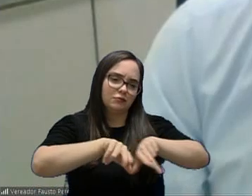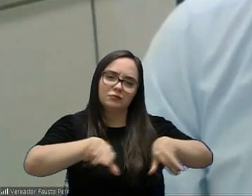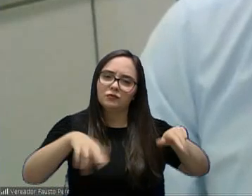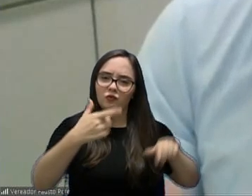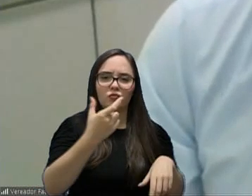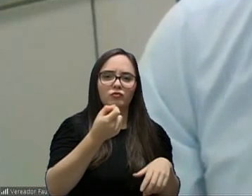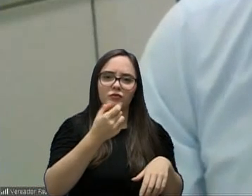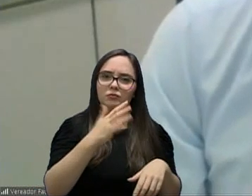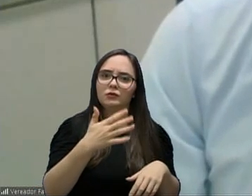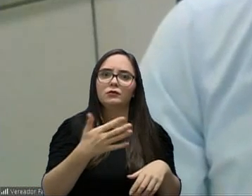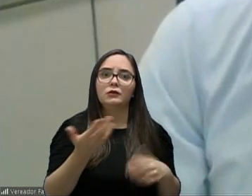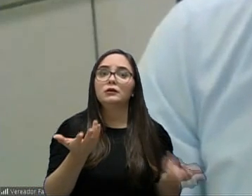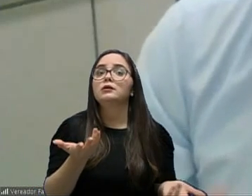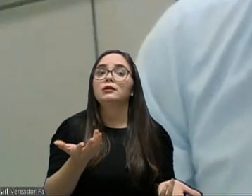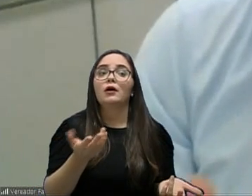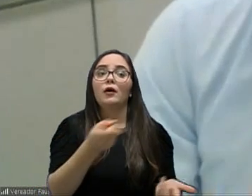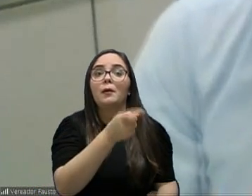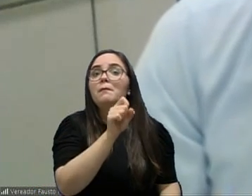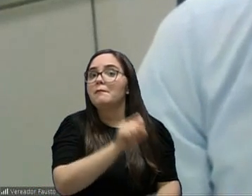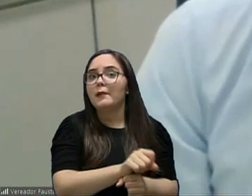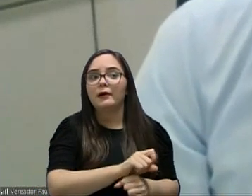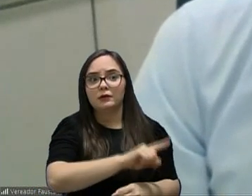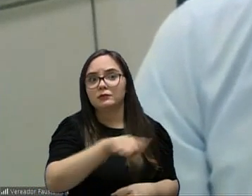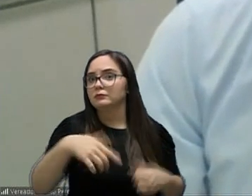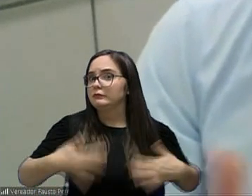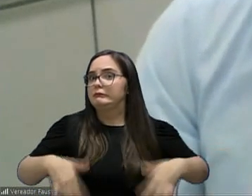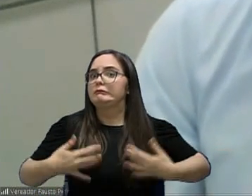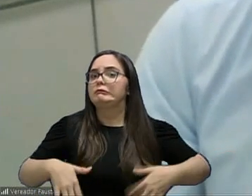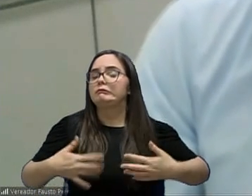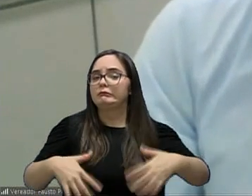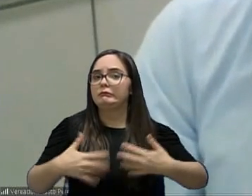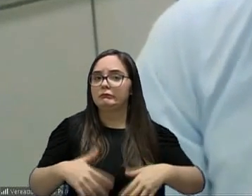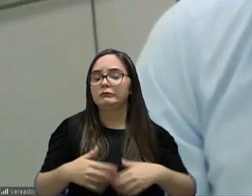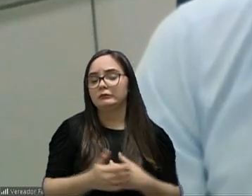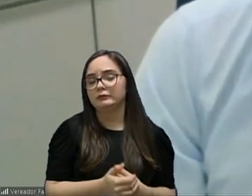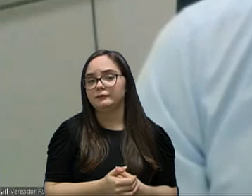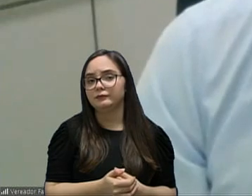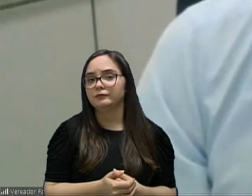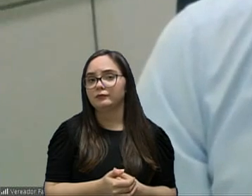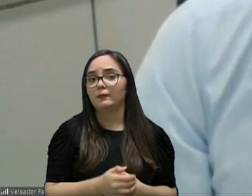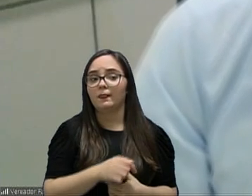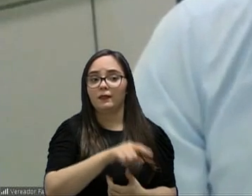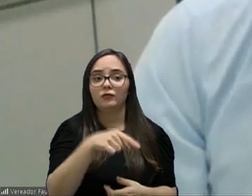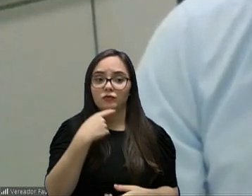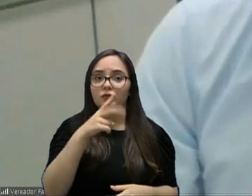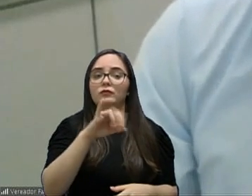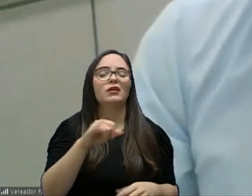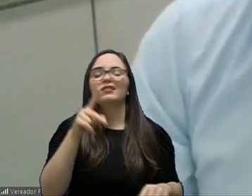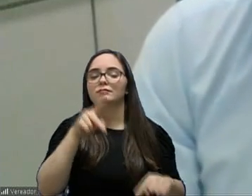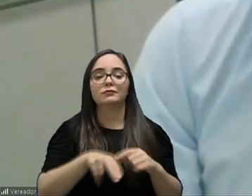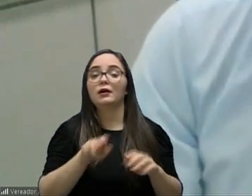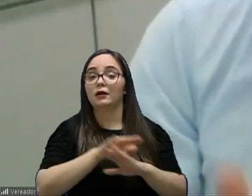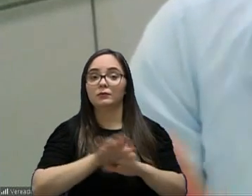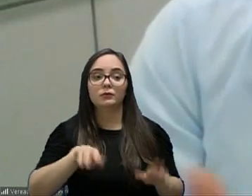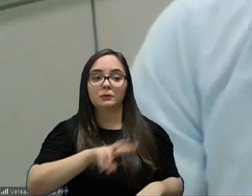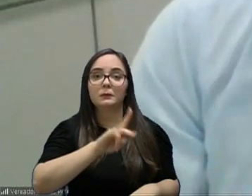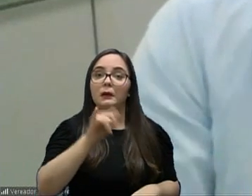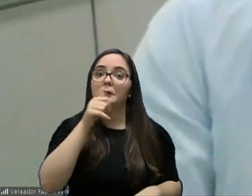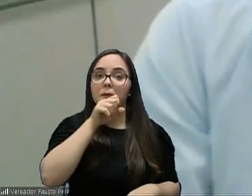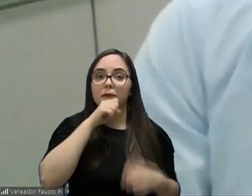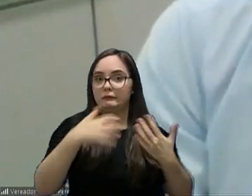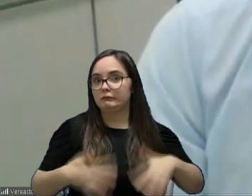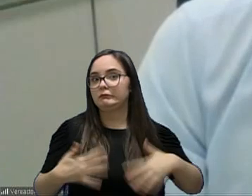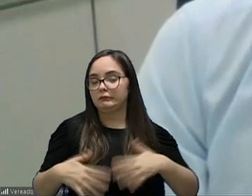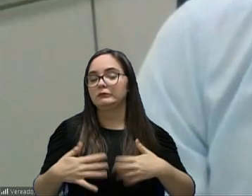E foi um desespero para os pais, para as mães dessas crianças aí, quando houve a interrupção desses trabalhos, e graças a